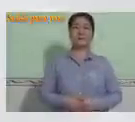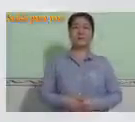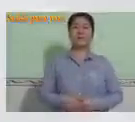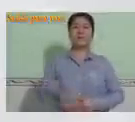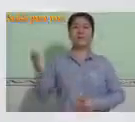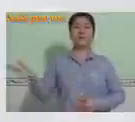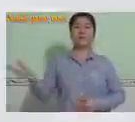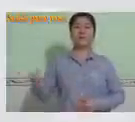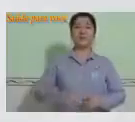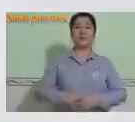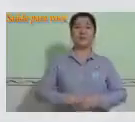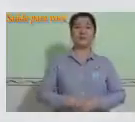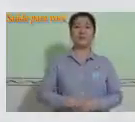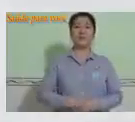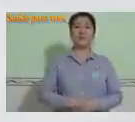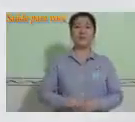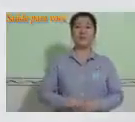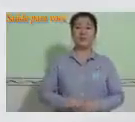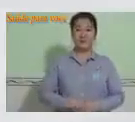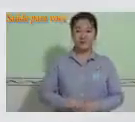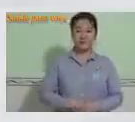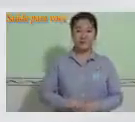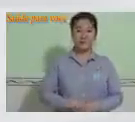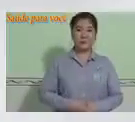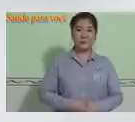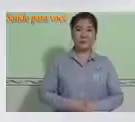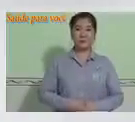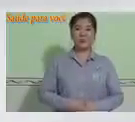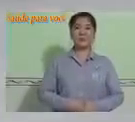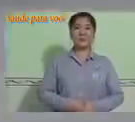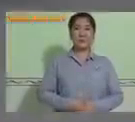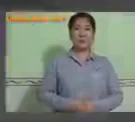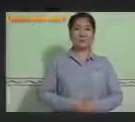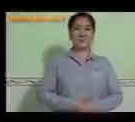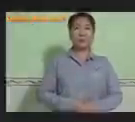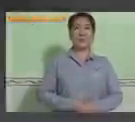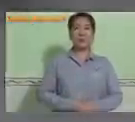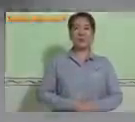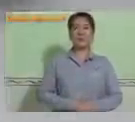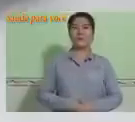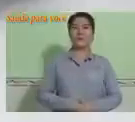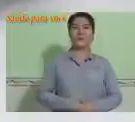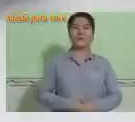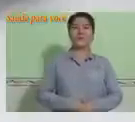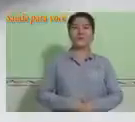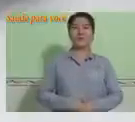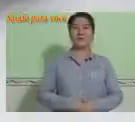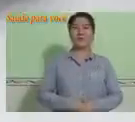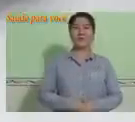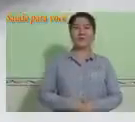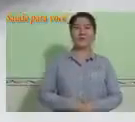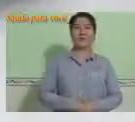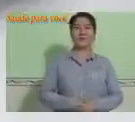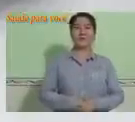A testosterona leva à diminuição da gordura do corpo e promove o aumento da massa muscular, tornando o corpo forte